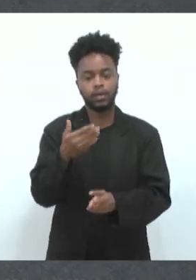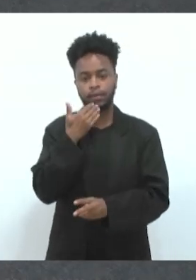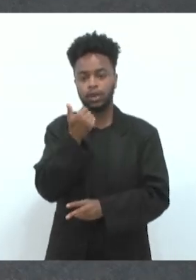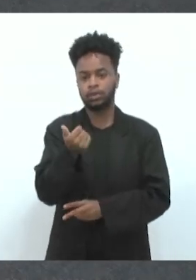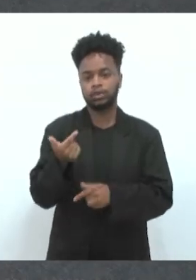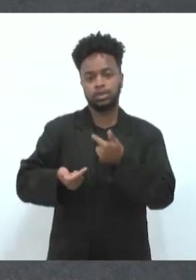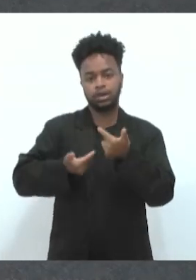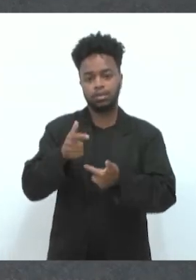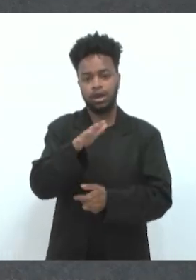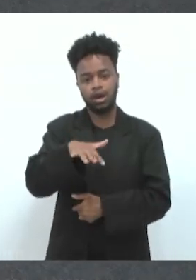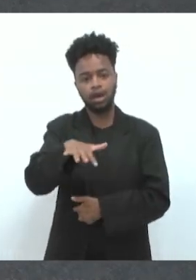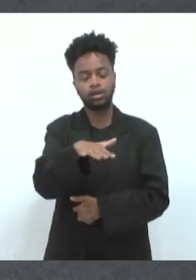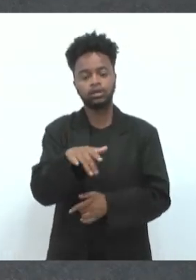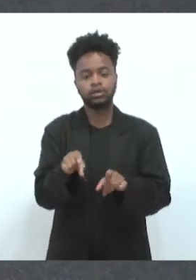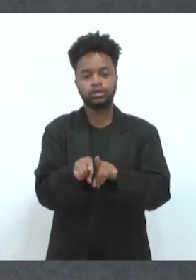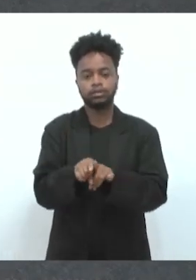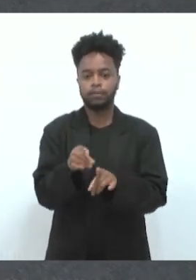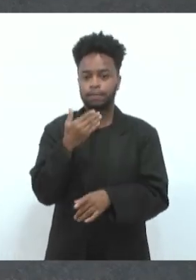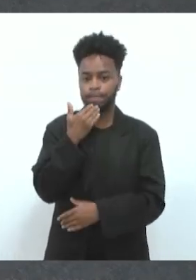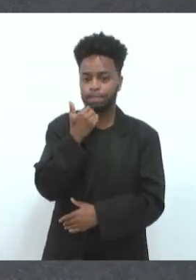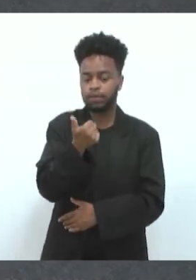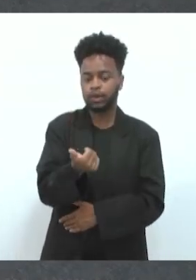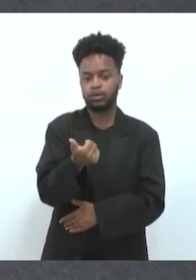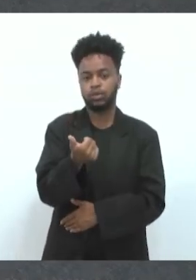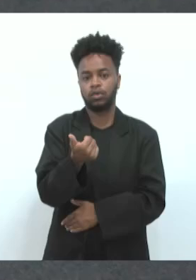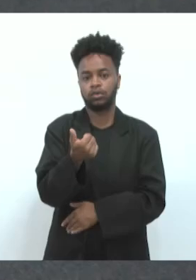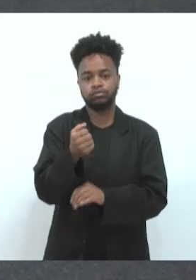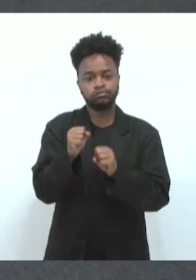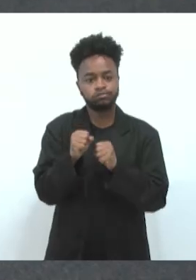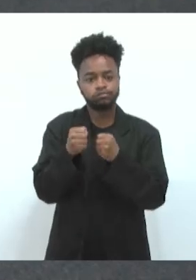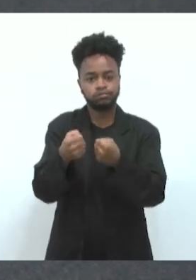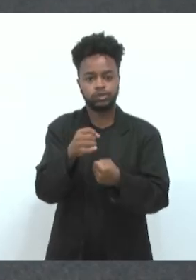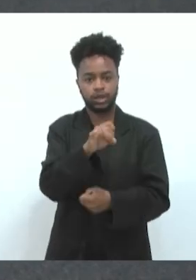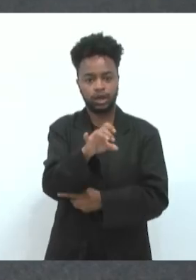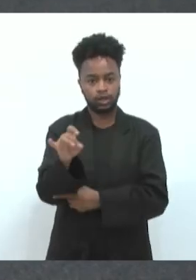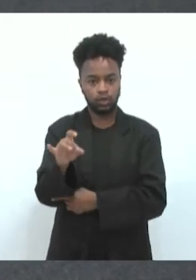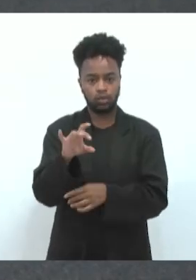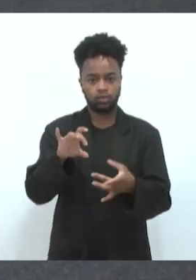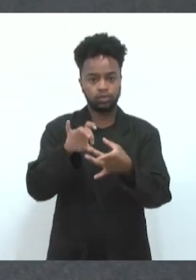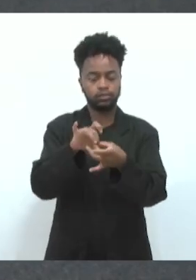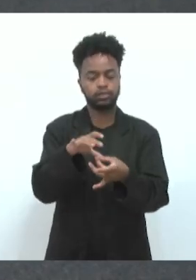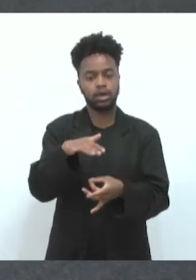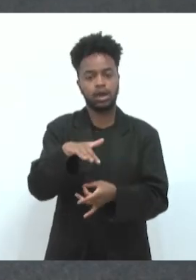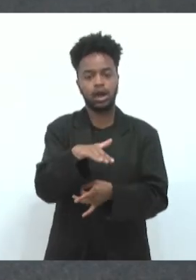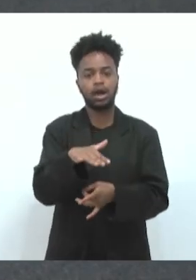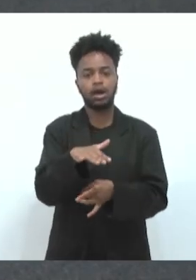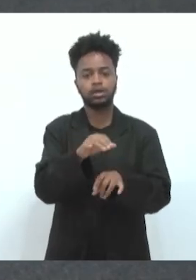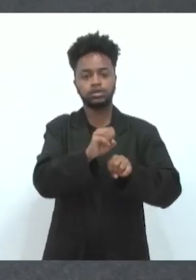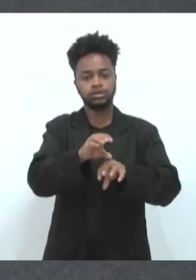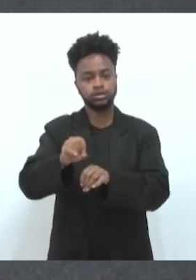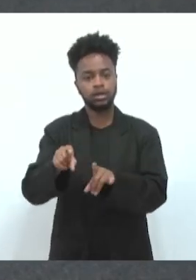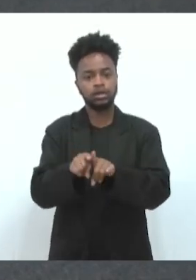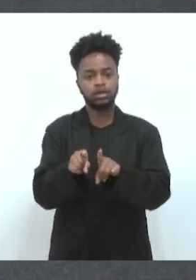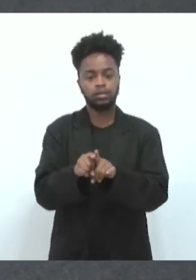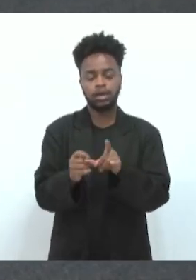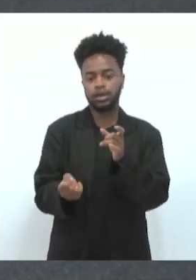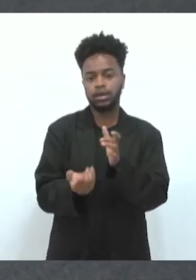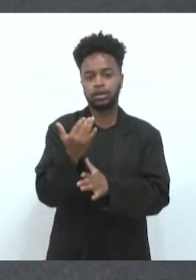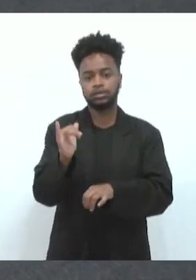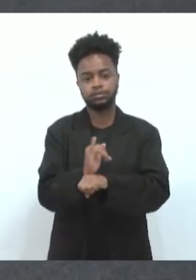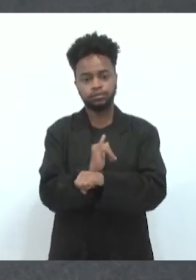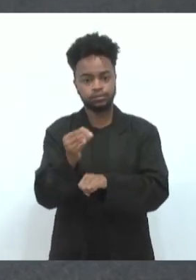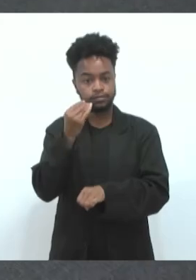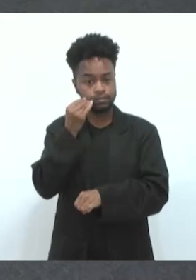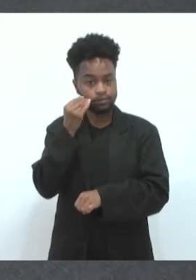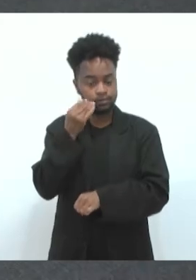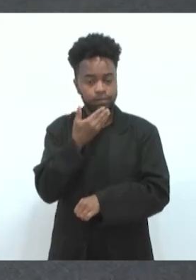desse profissional, é uma melhoria na dedicação dele à rede e cria condições para melhoria na